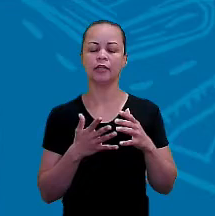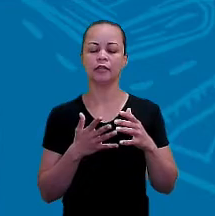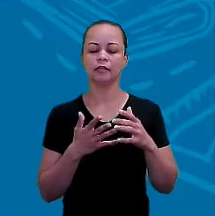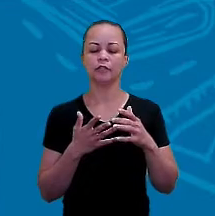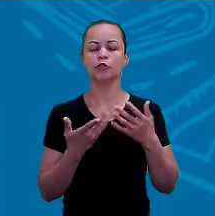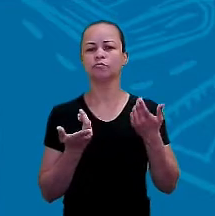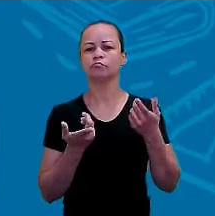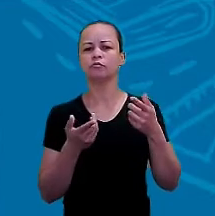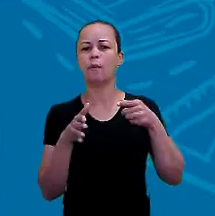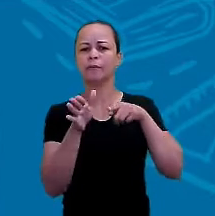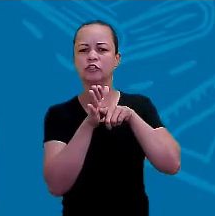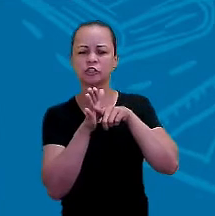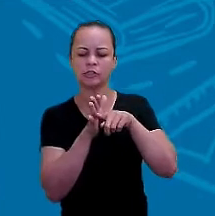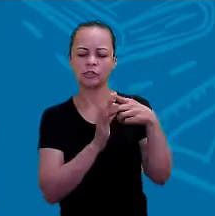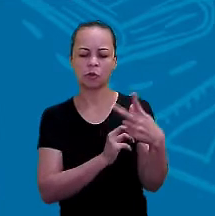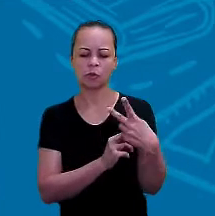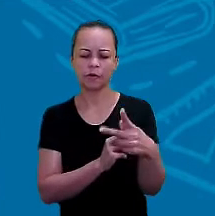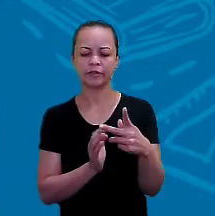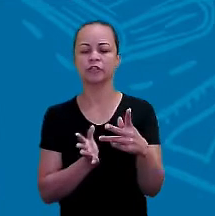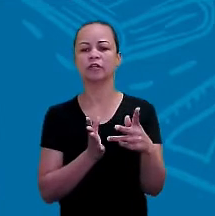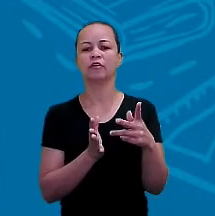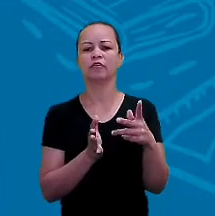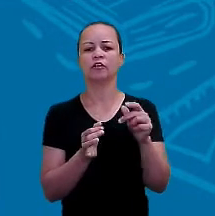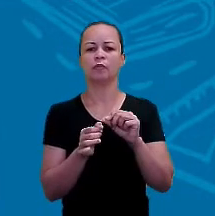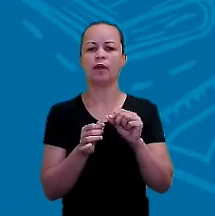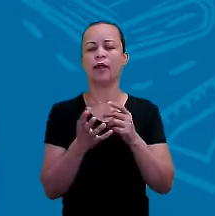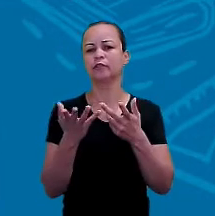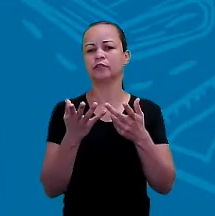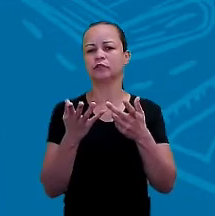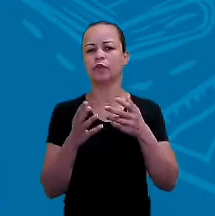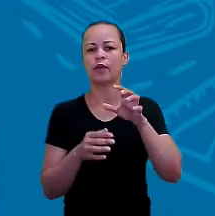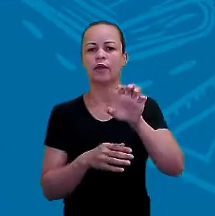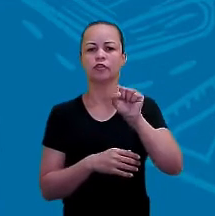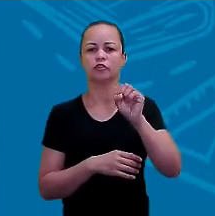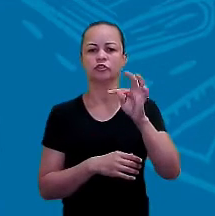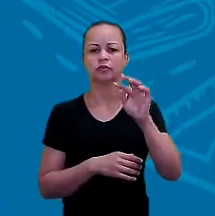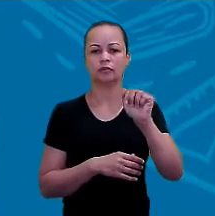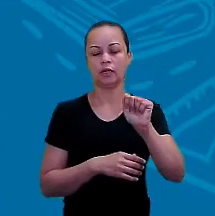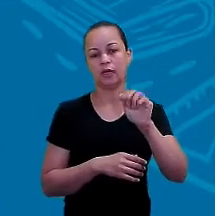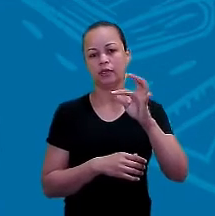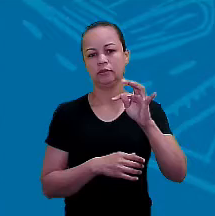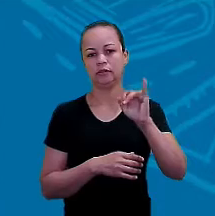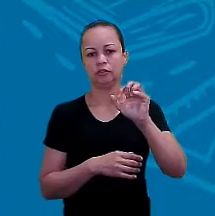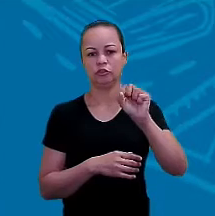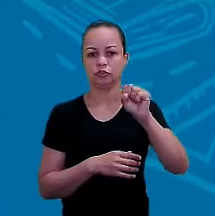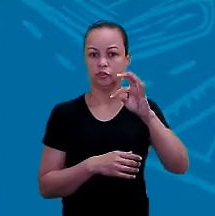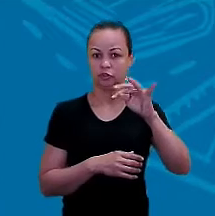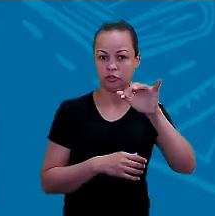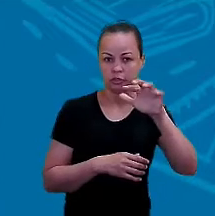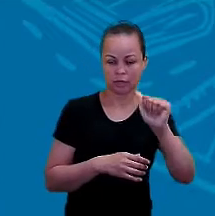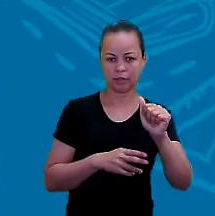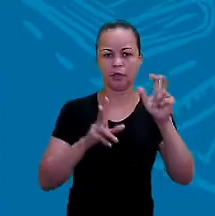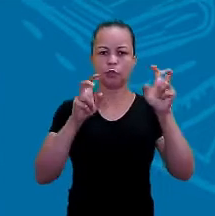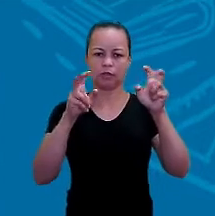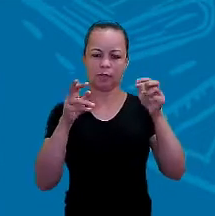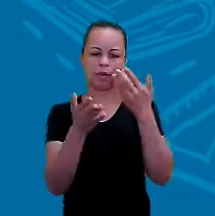uma pesquisa como esta faz parte de um assunto chamado estatística, né? Que é o tema da nossa aulinha de hoje.